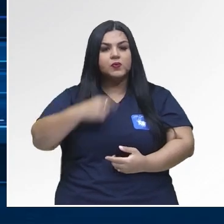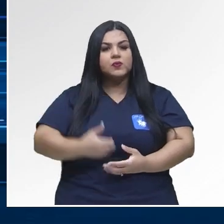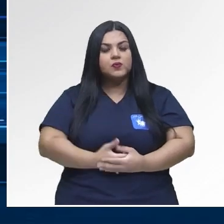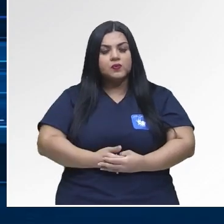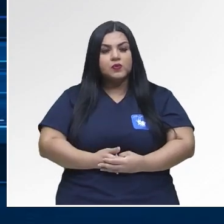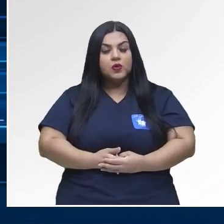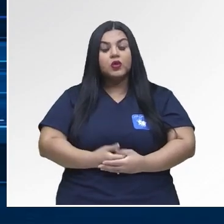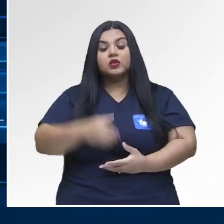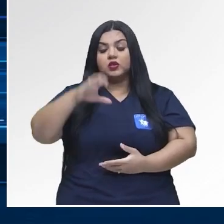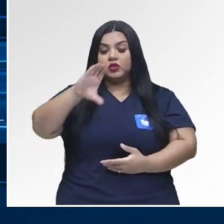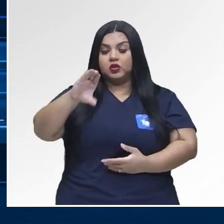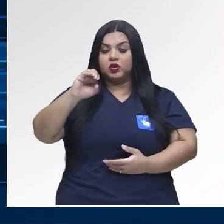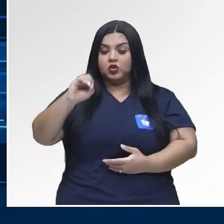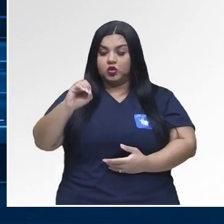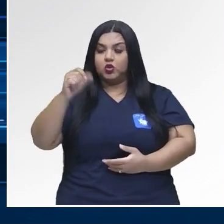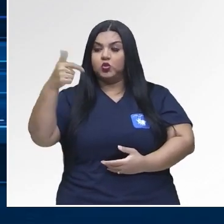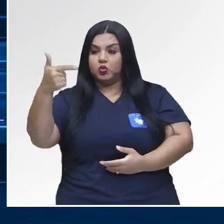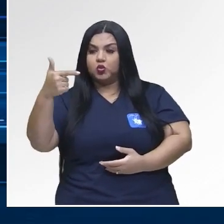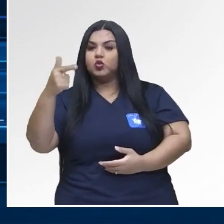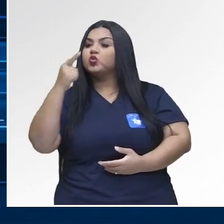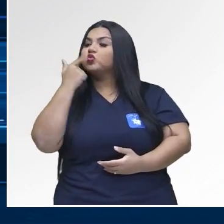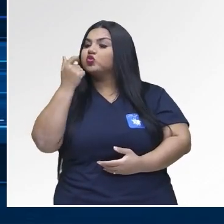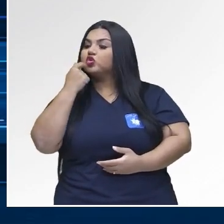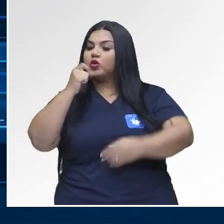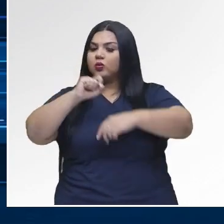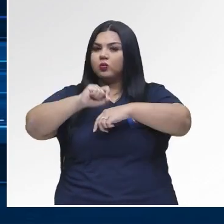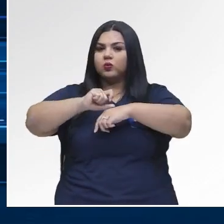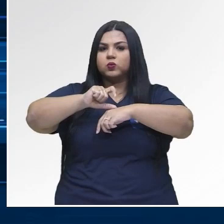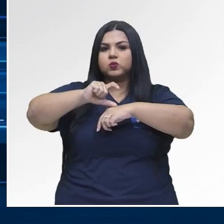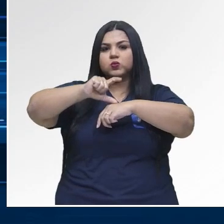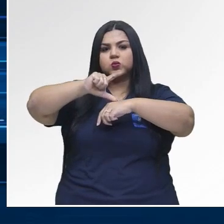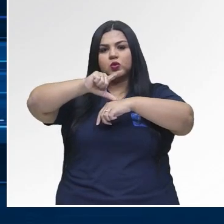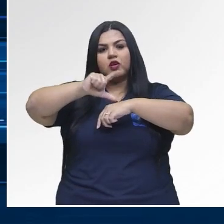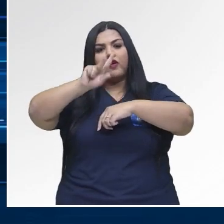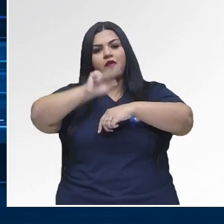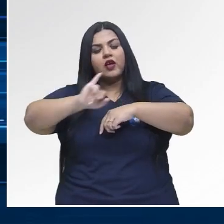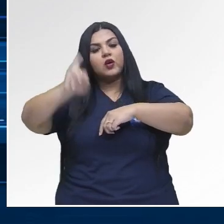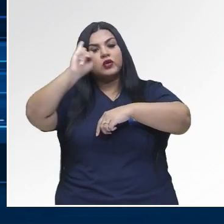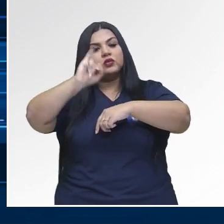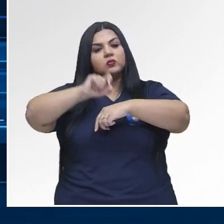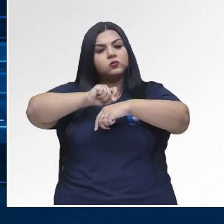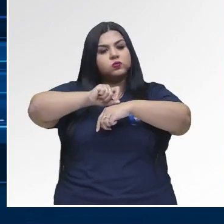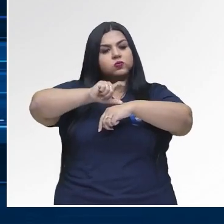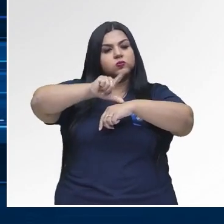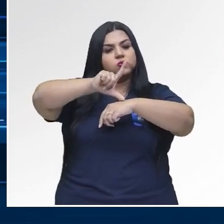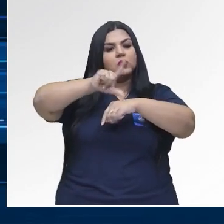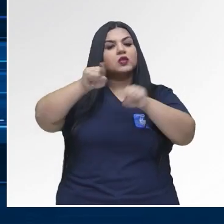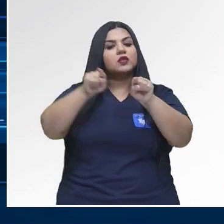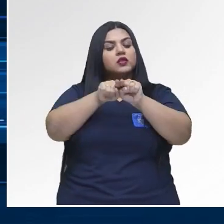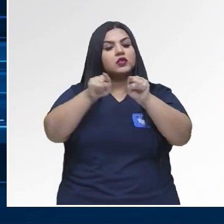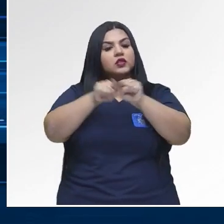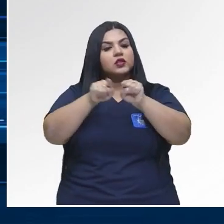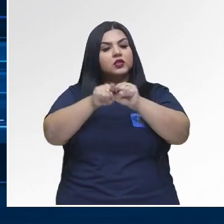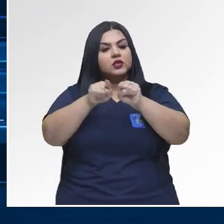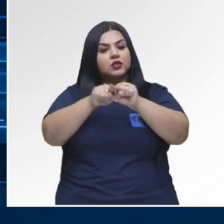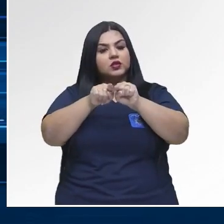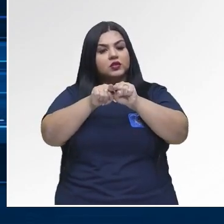quando o gás carbônico aumenta no sangue, o que vai acontecer é que eu tenho um aumento também da